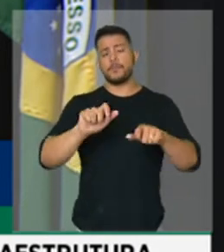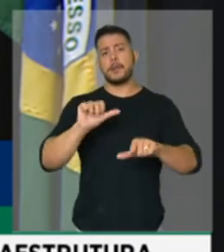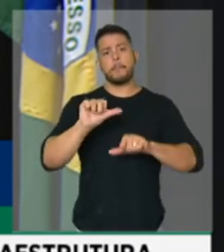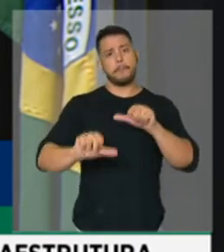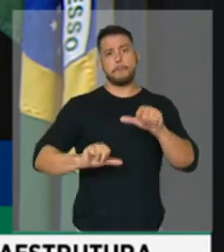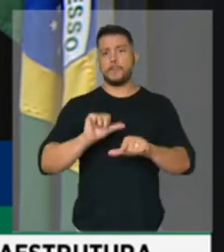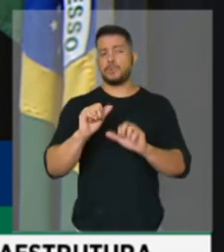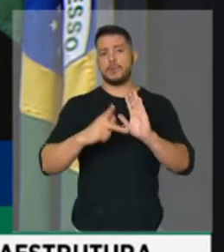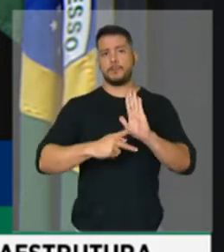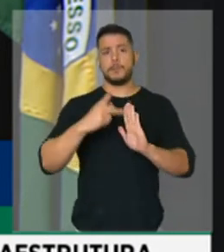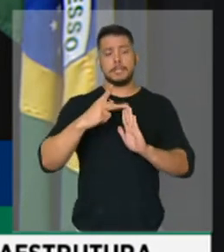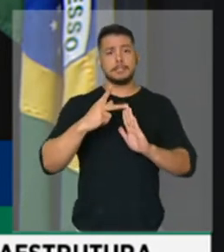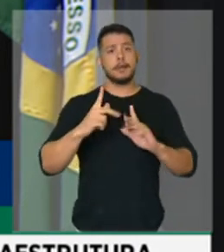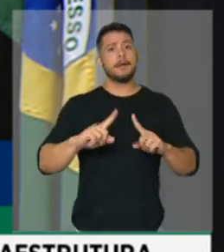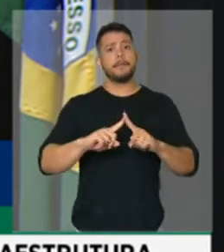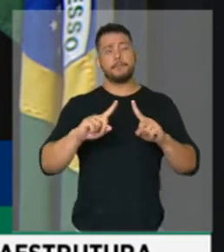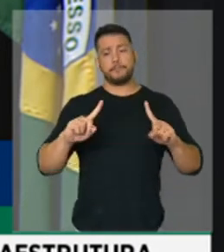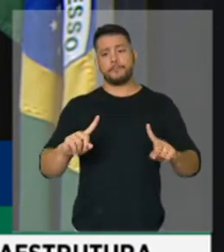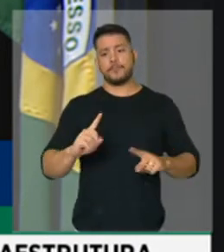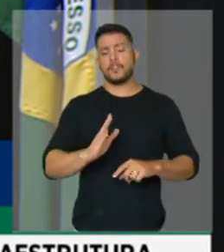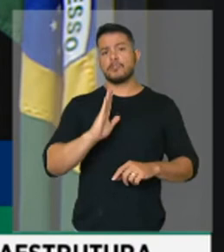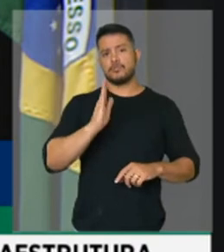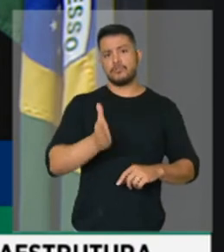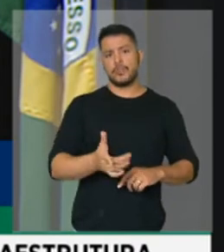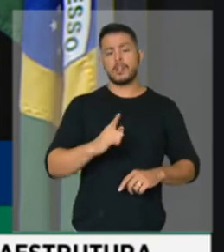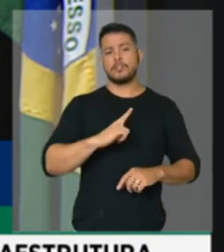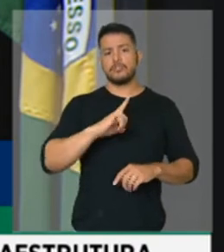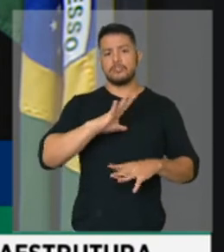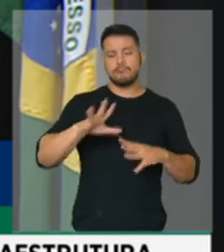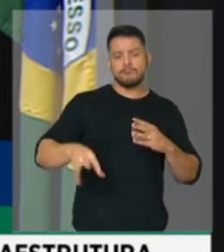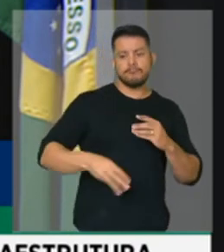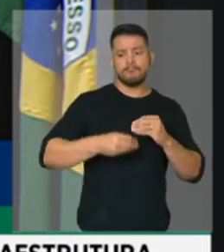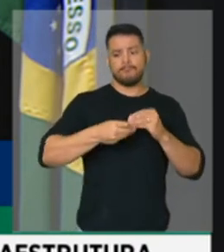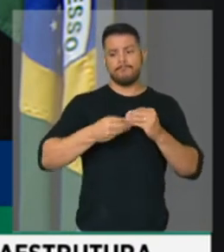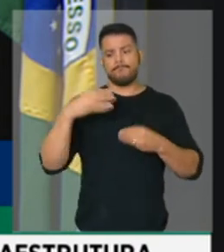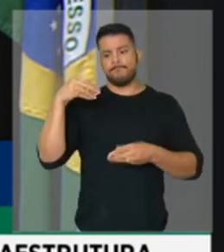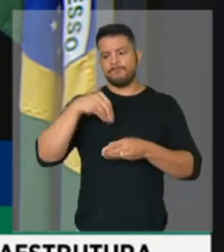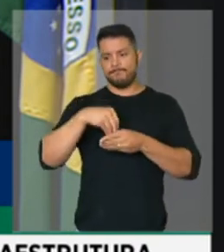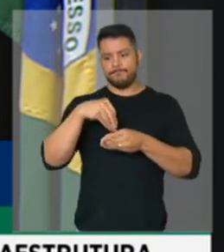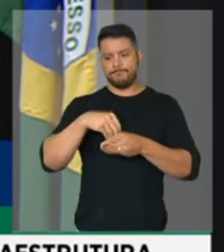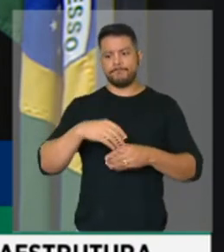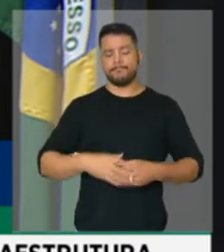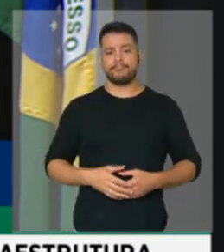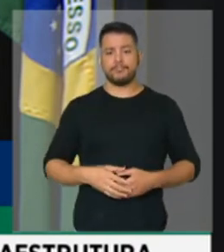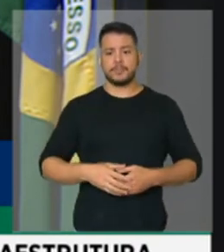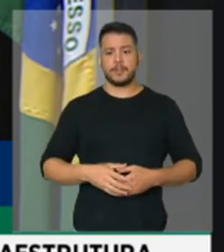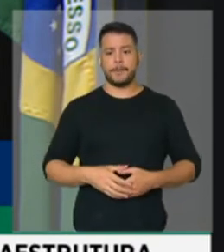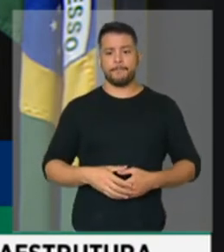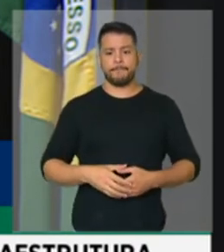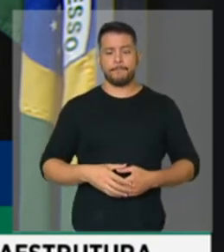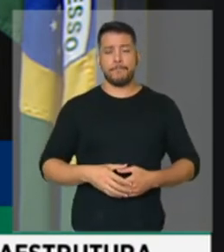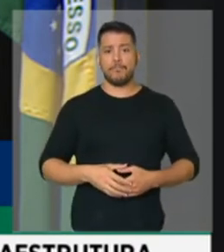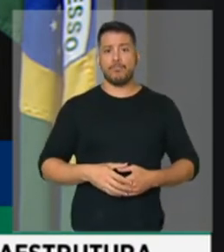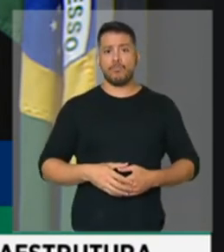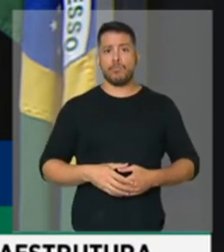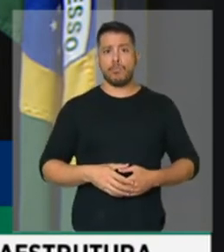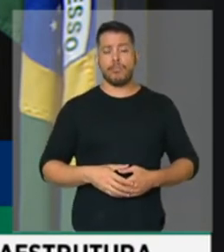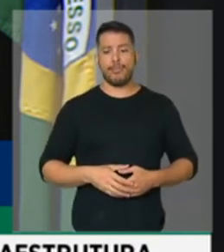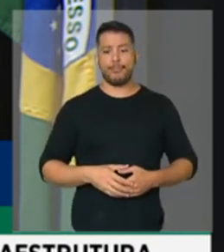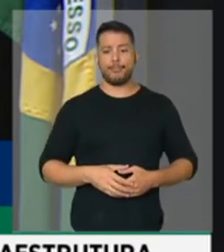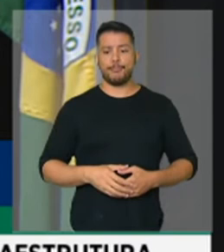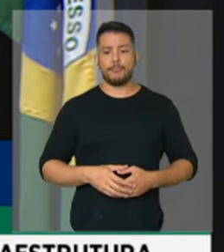parecer, mas no parecer já tinham sido incorporadas fruto deste diálogo. Menciono especificamente, senhor